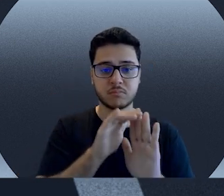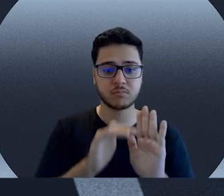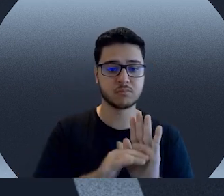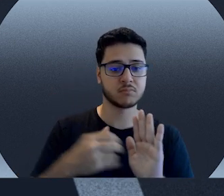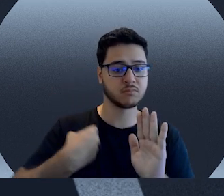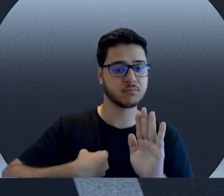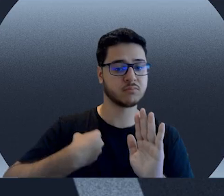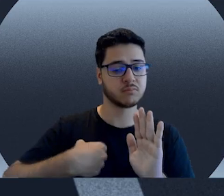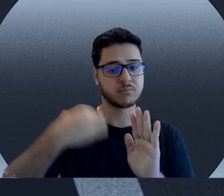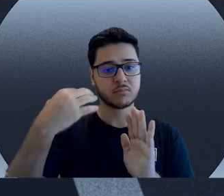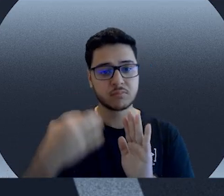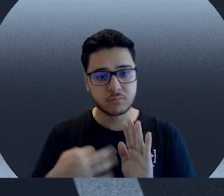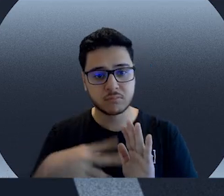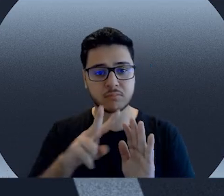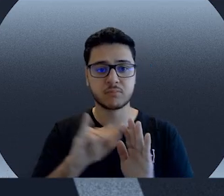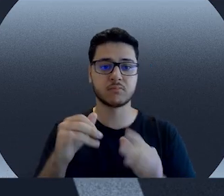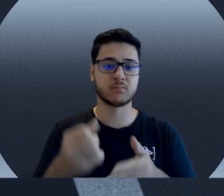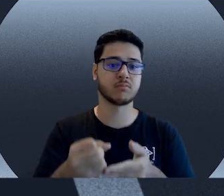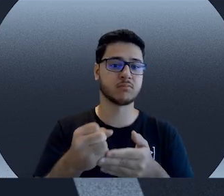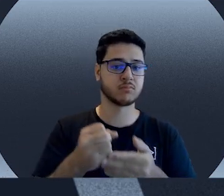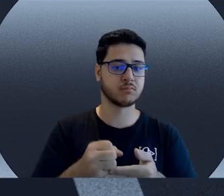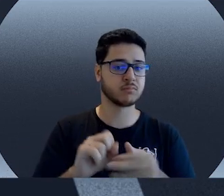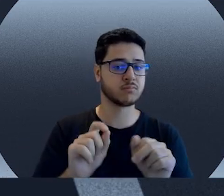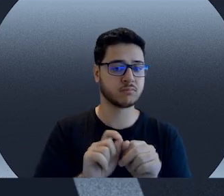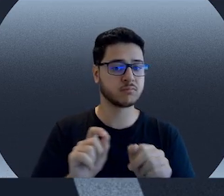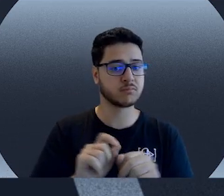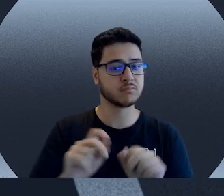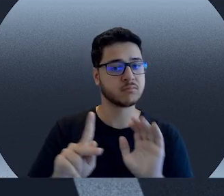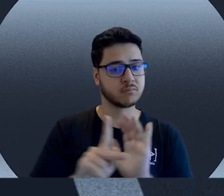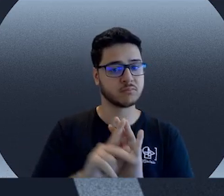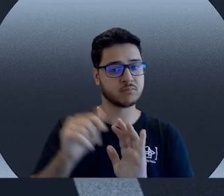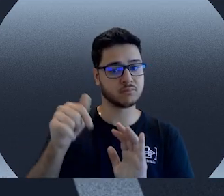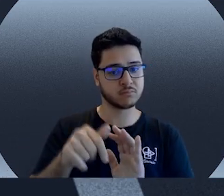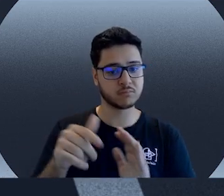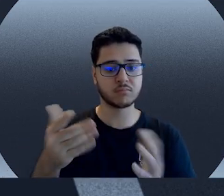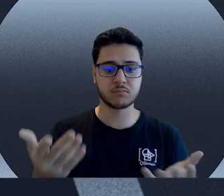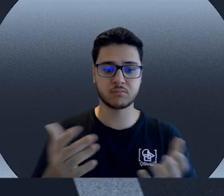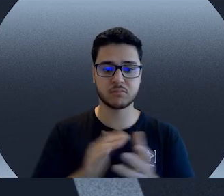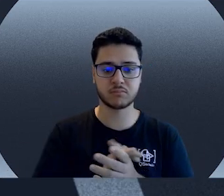mais alguns outros artistas que vão auxiliar a gente nessa aplicação em sala de aula.